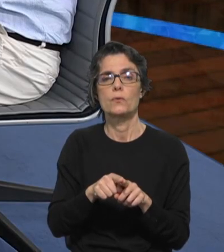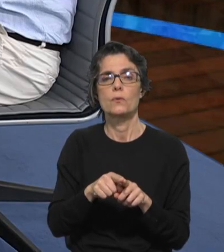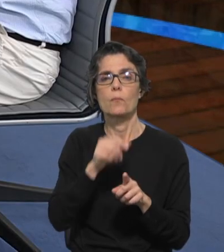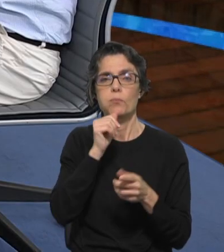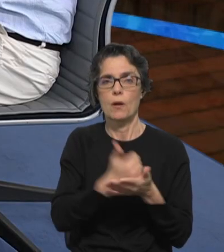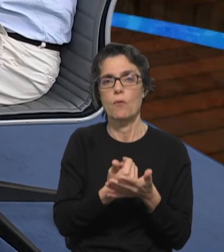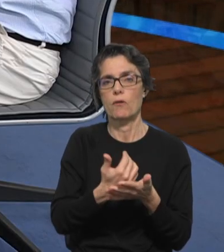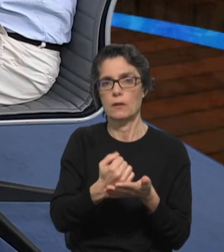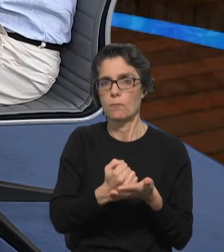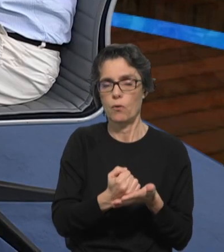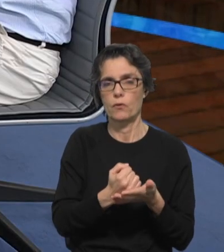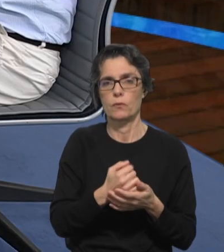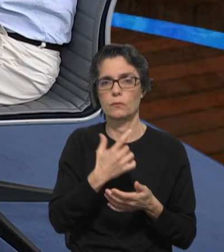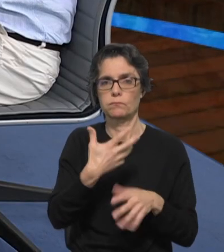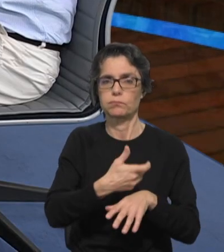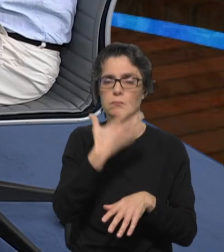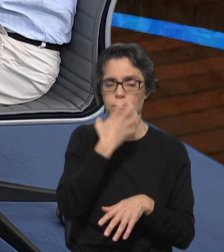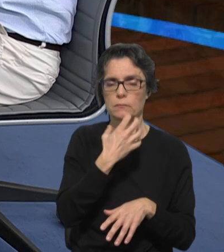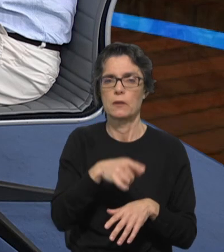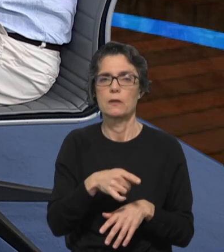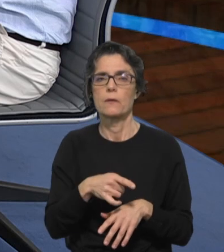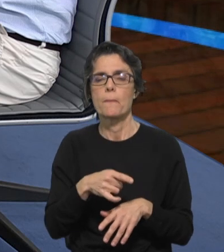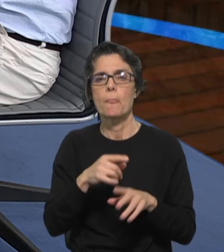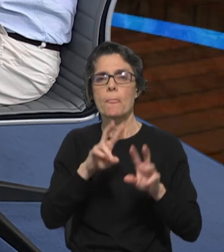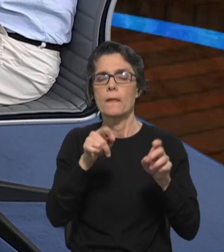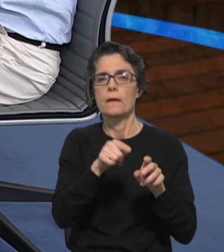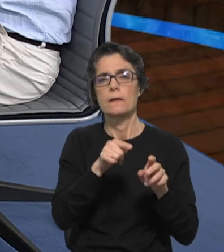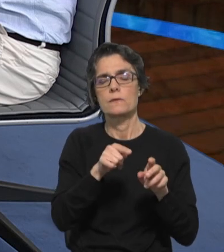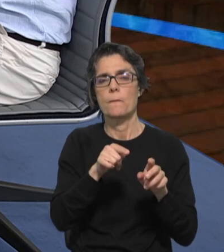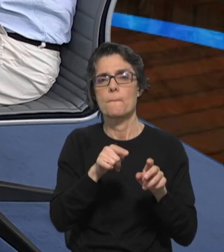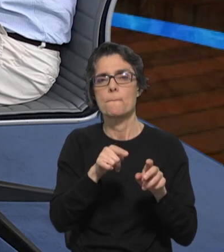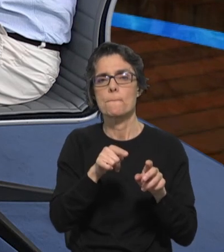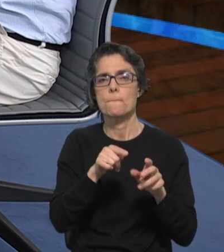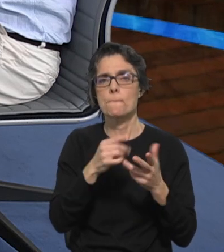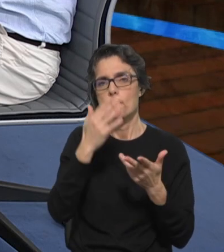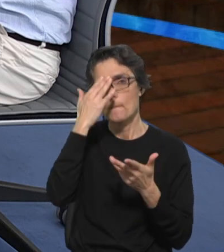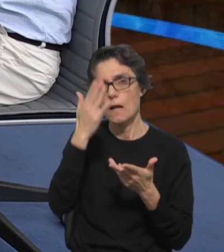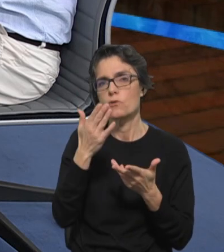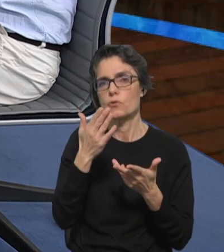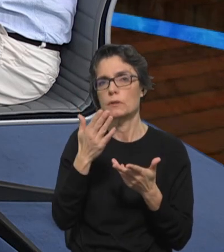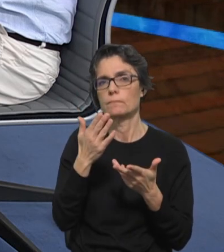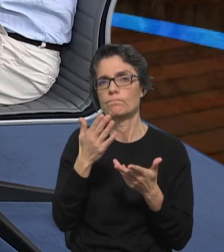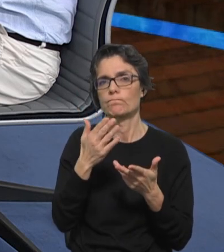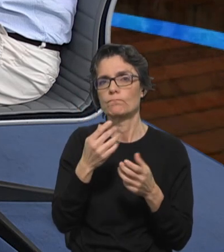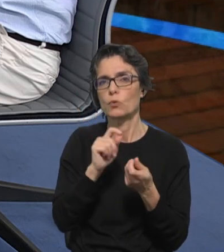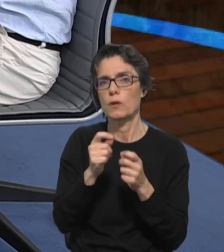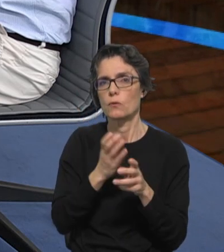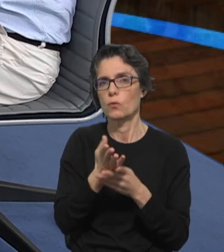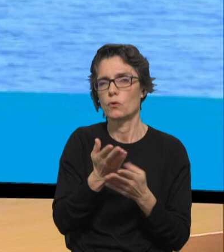Associação Portuguesa de Médicos Católicos reafirme essa inoportunidade que essa proposta